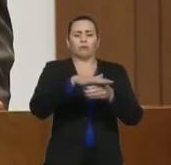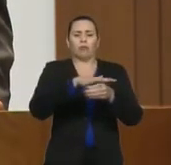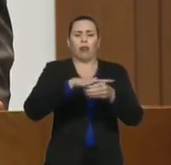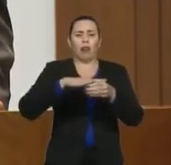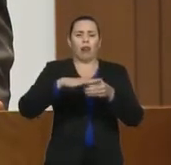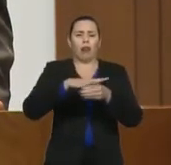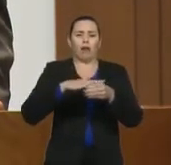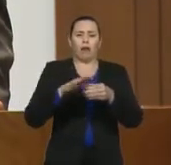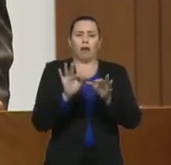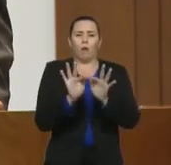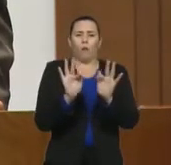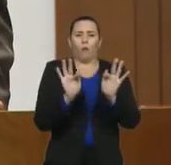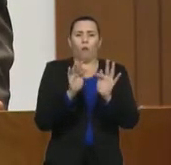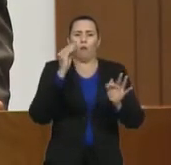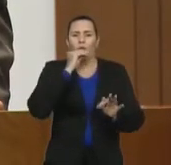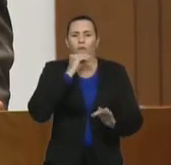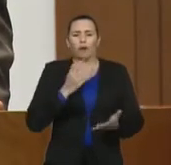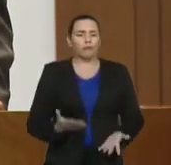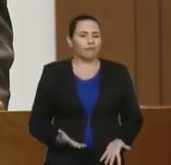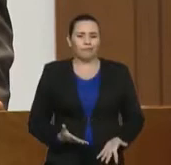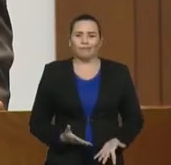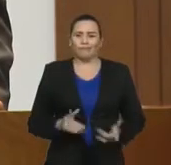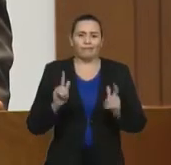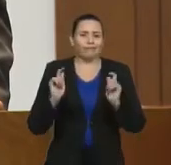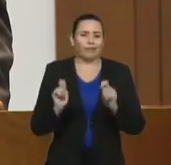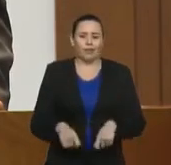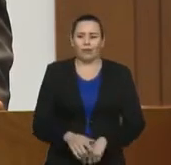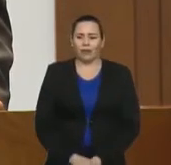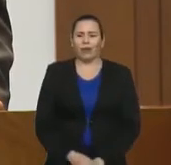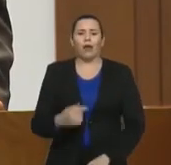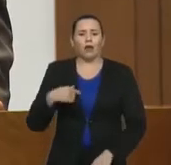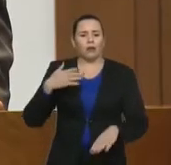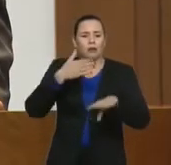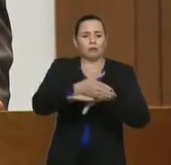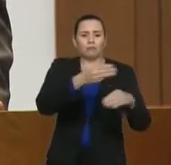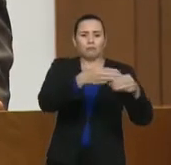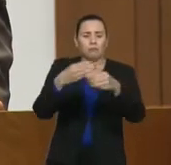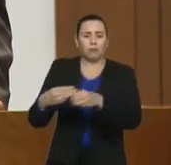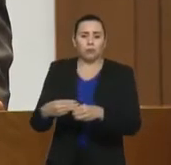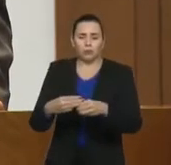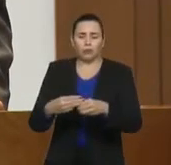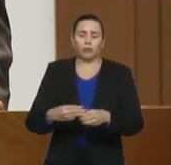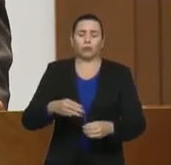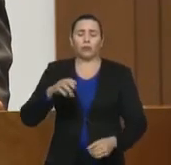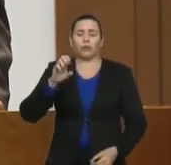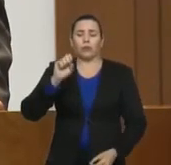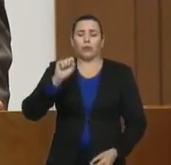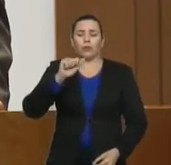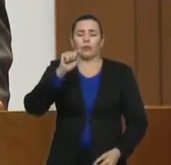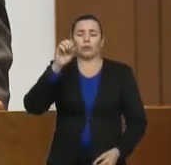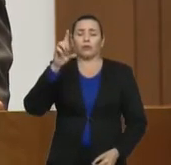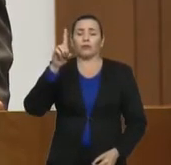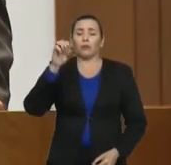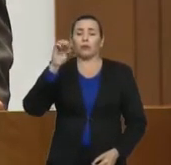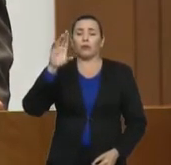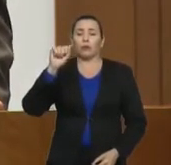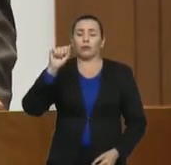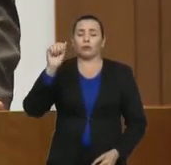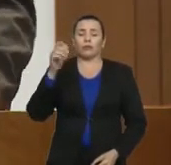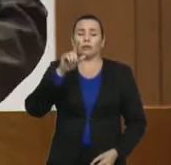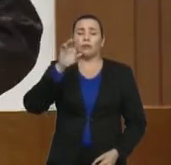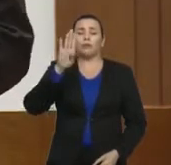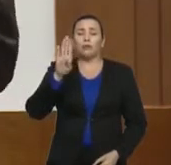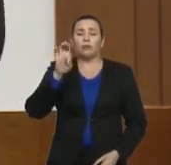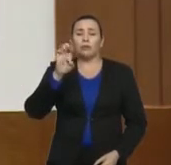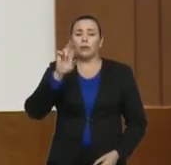nós estivemos no município de São Raimundo do Alcabezerra, nós estivemos no município de São Roberto, nesse sábado, estivemos no município de Esperantinópolis, e o